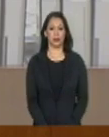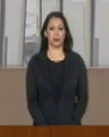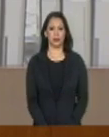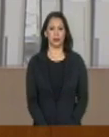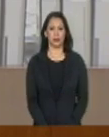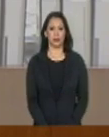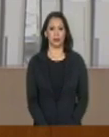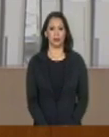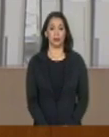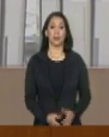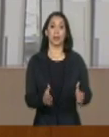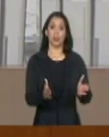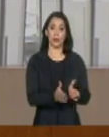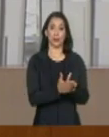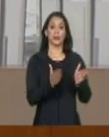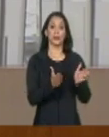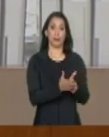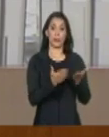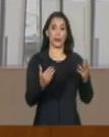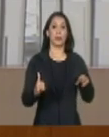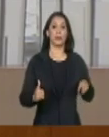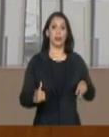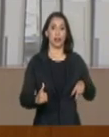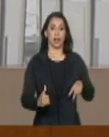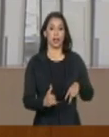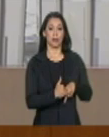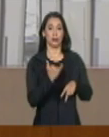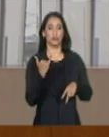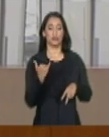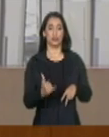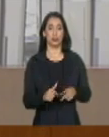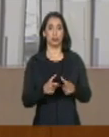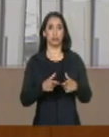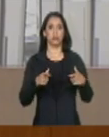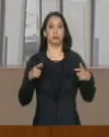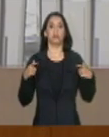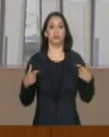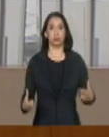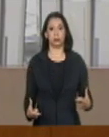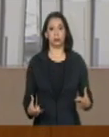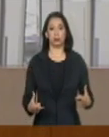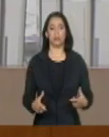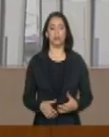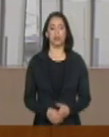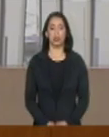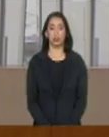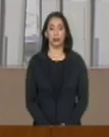E é o pobre a vítima, na sua amplíssima maioria.